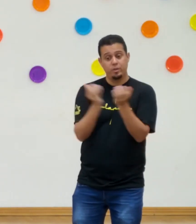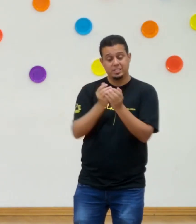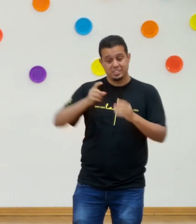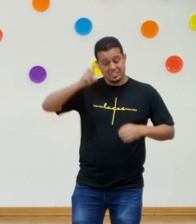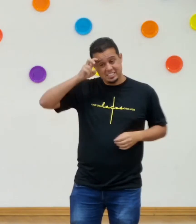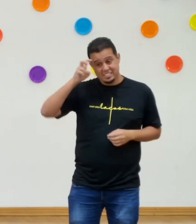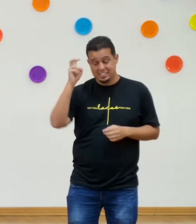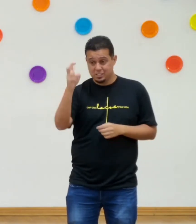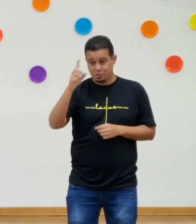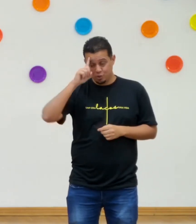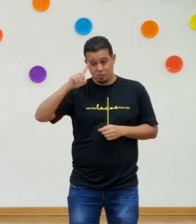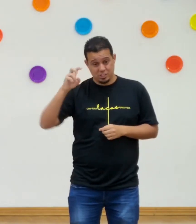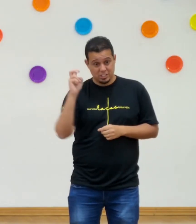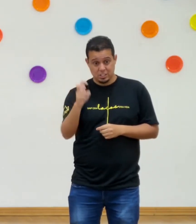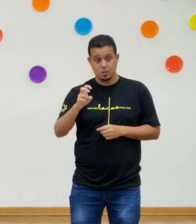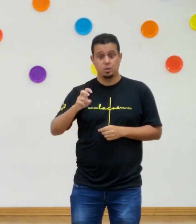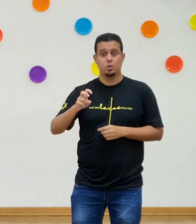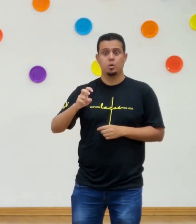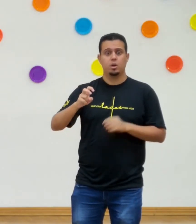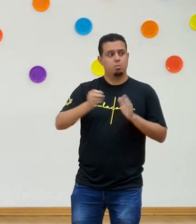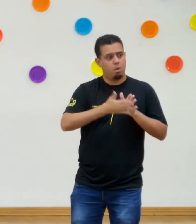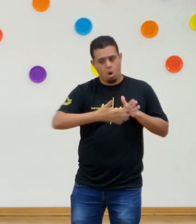muito extenso. Pastor, se o senhor quiser